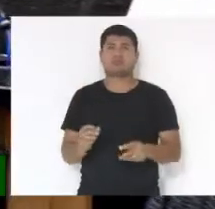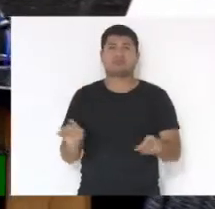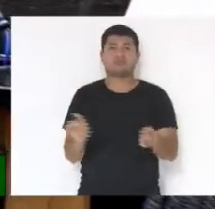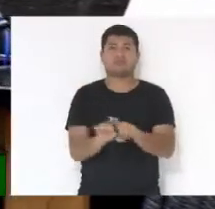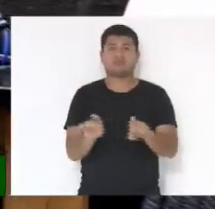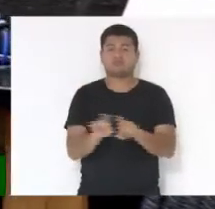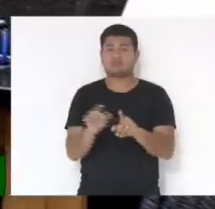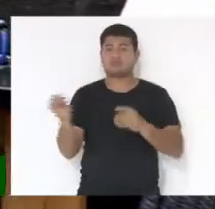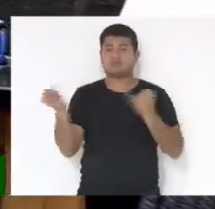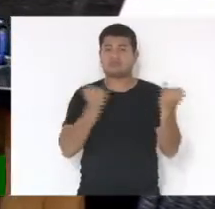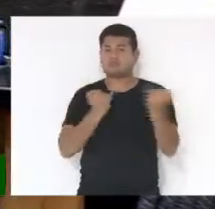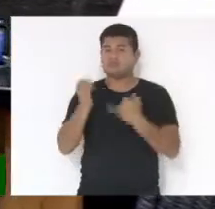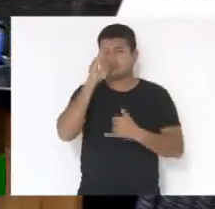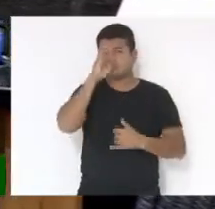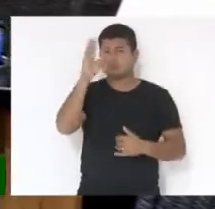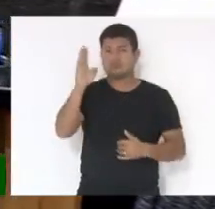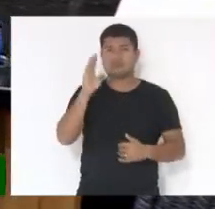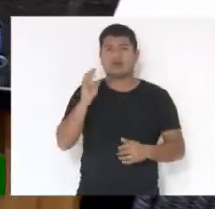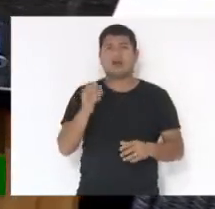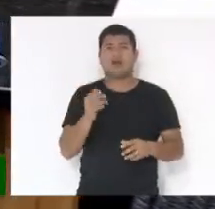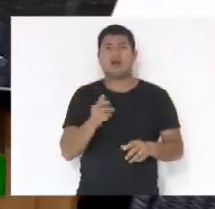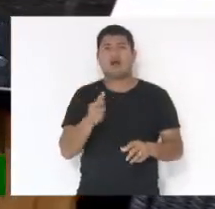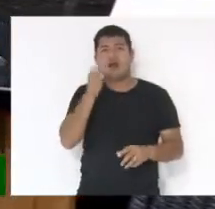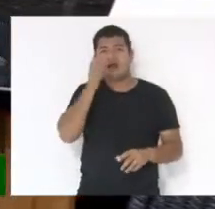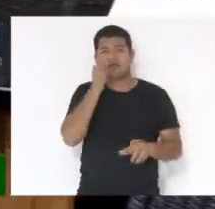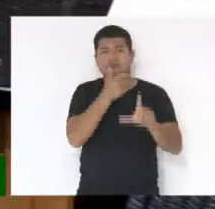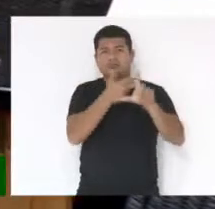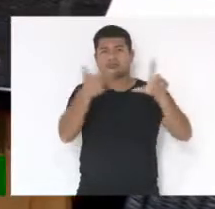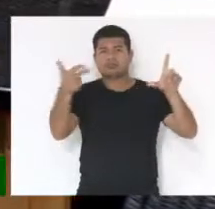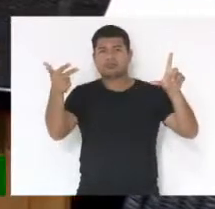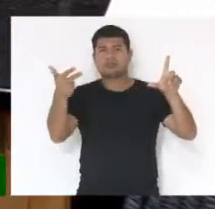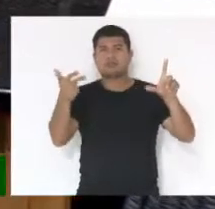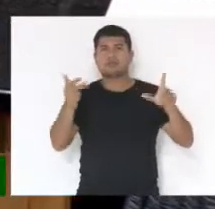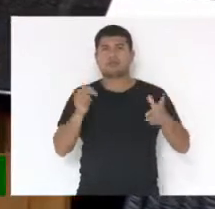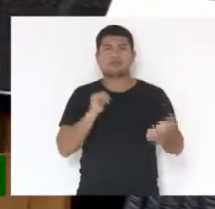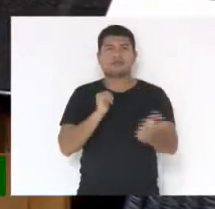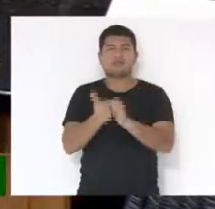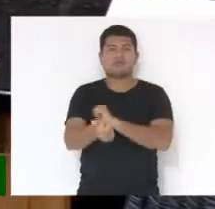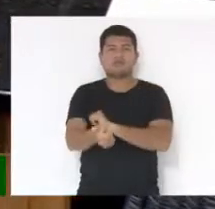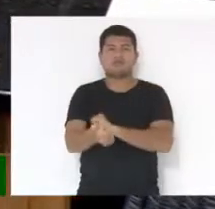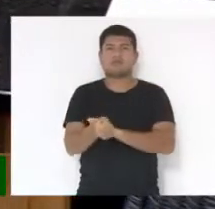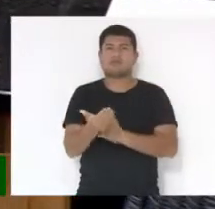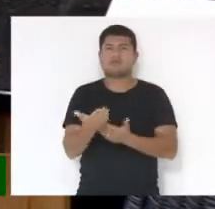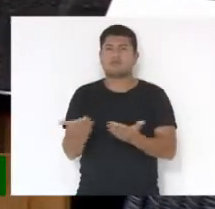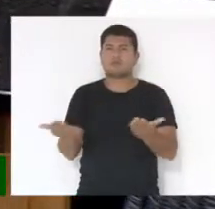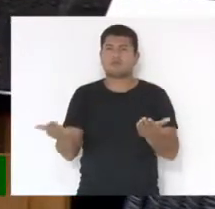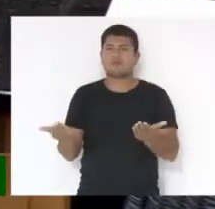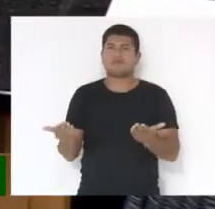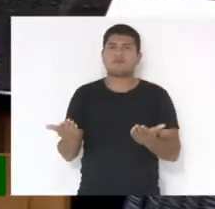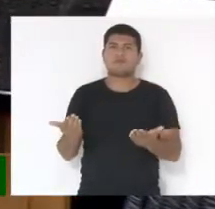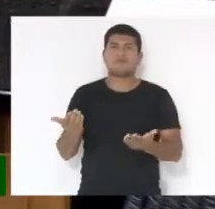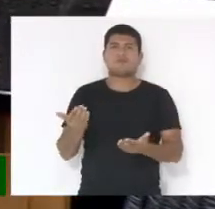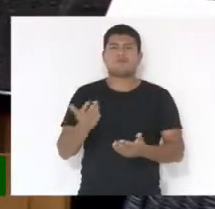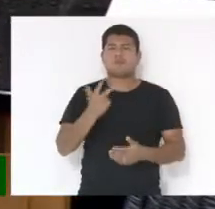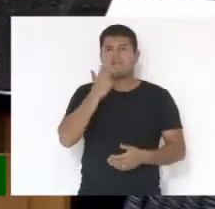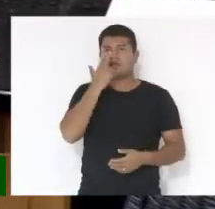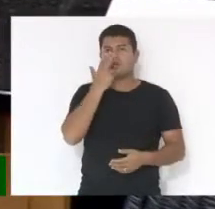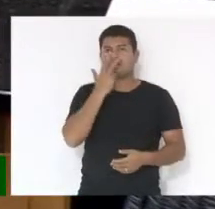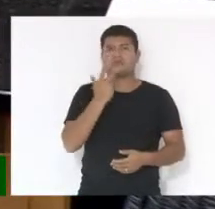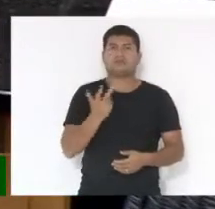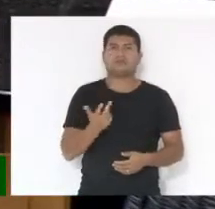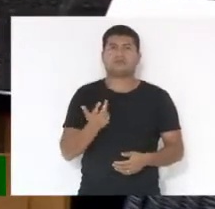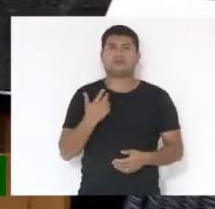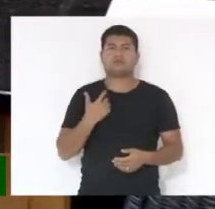informações que a gente principalmente acompanha pela imprensa, desse jogo que é feito através da imprensa sobre